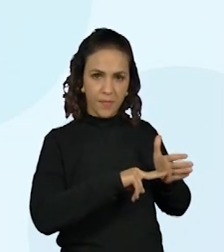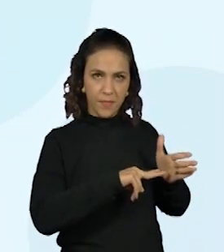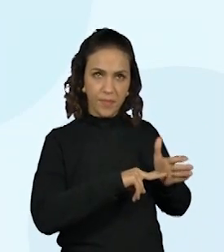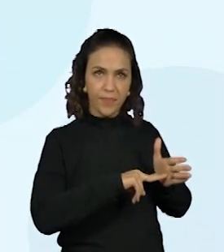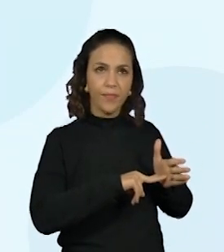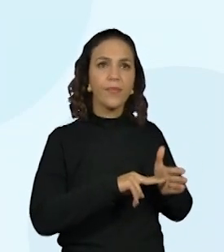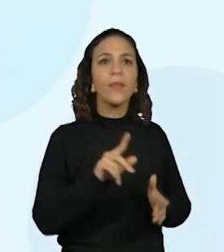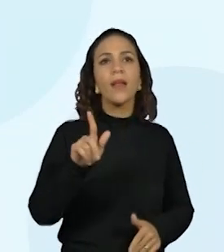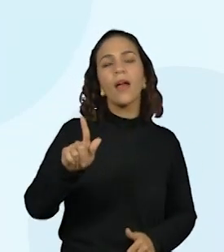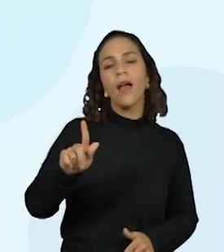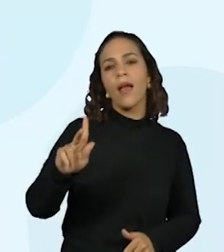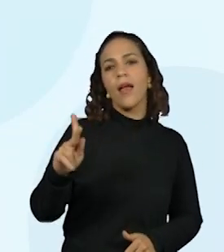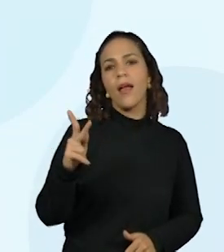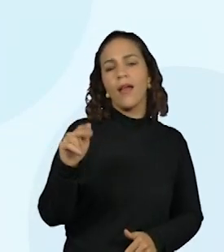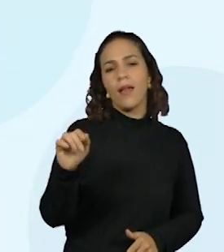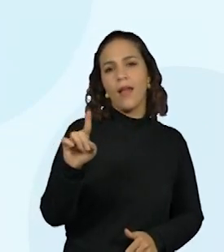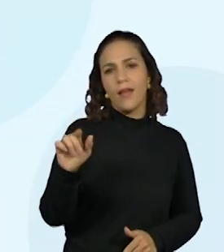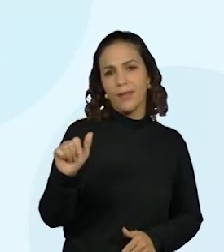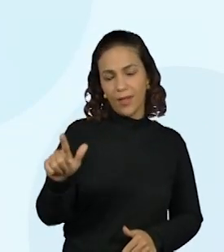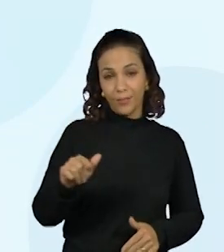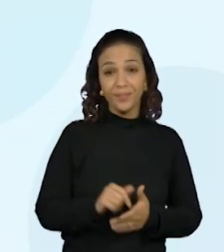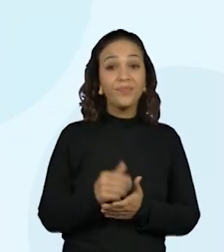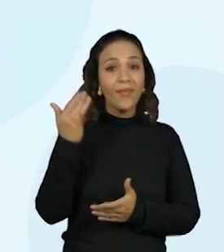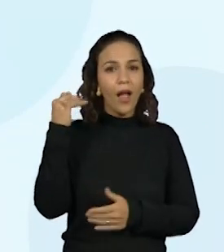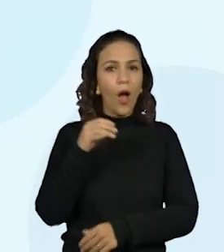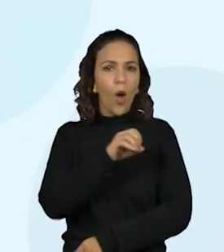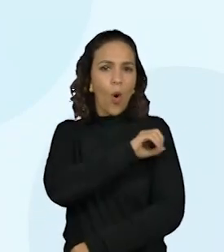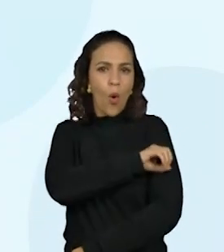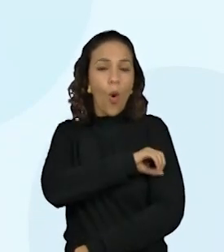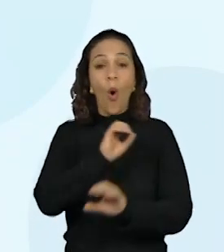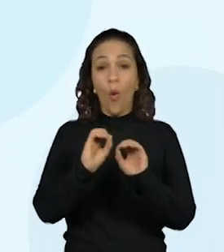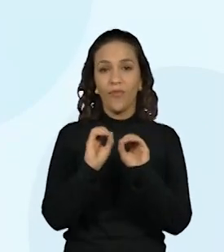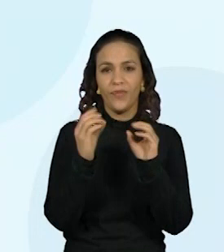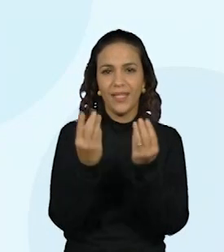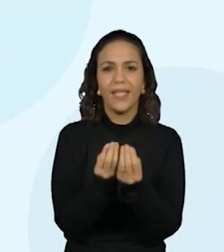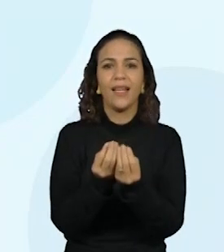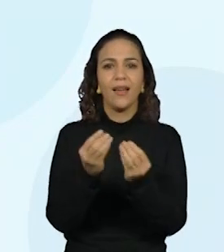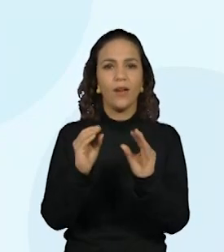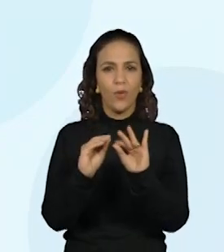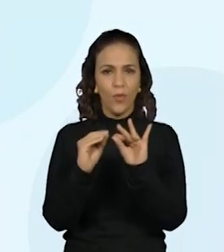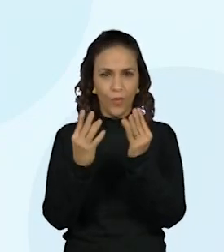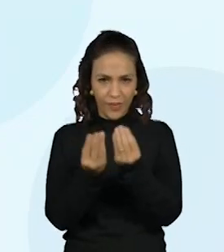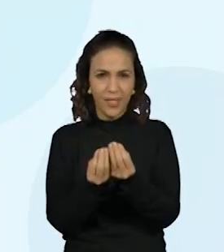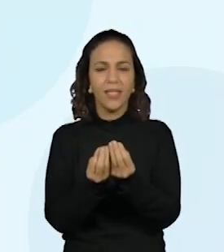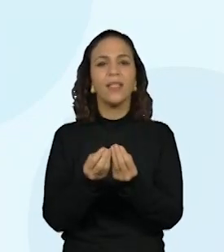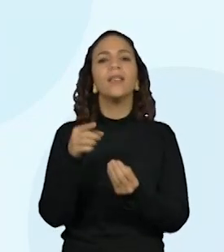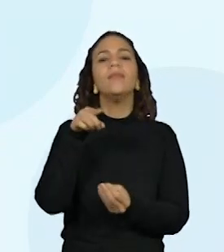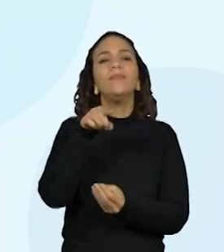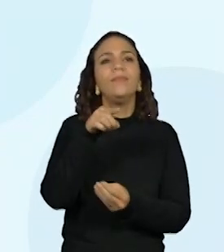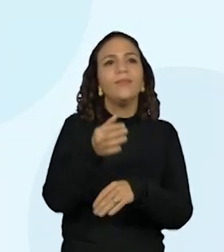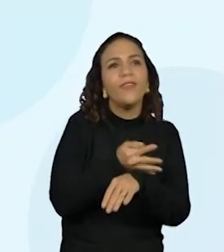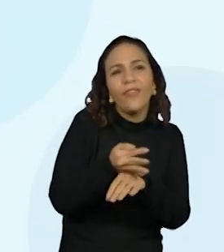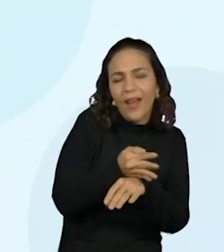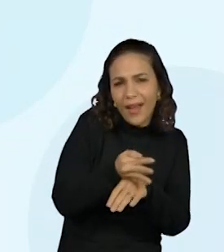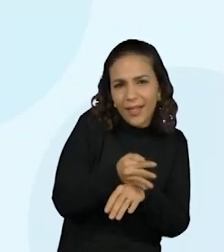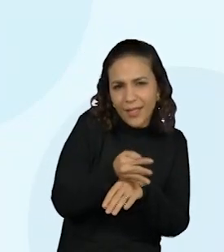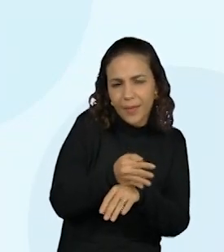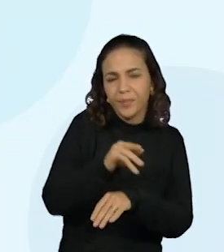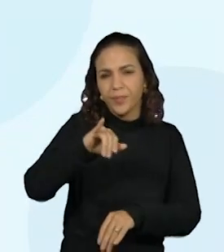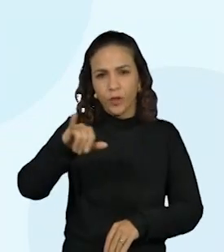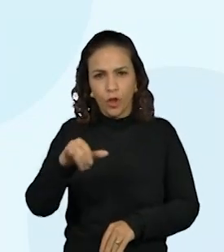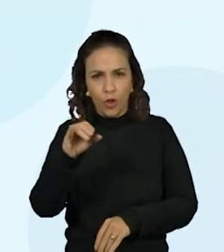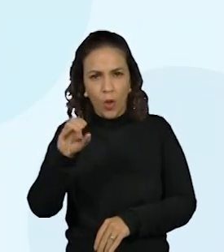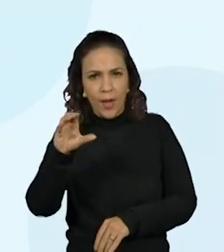Durante a oficina de férias do Joca, os repórteres mirins Cauã e João, ambos